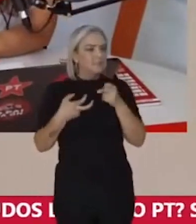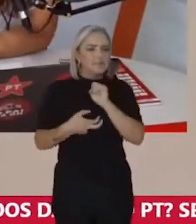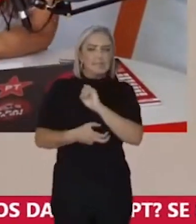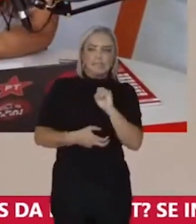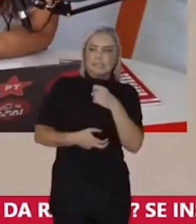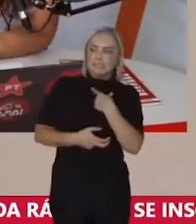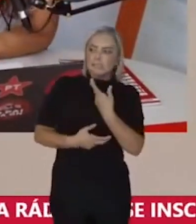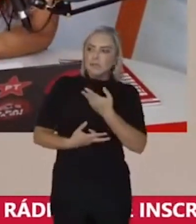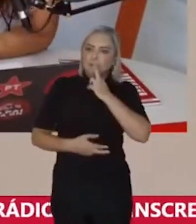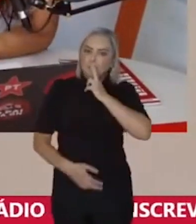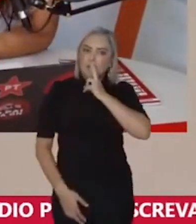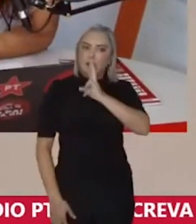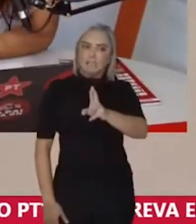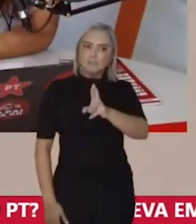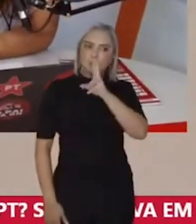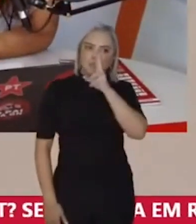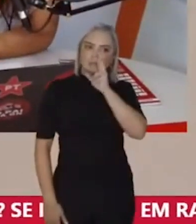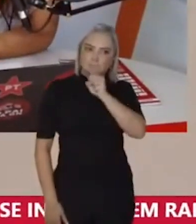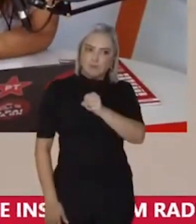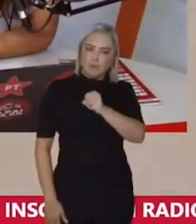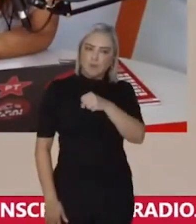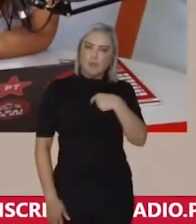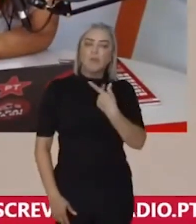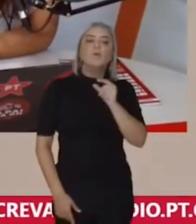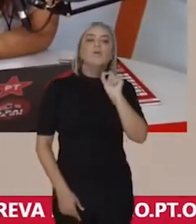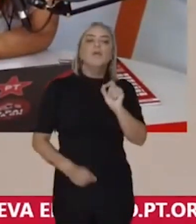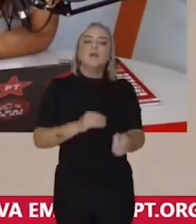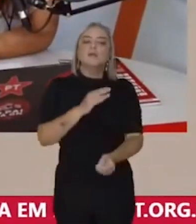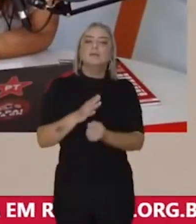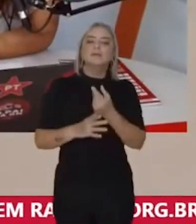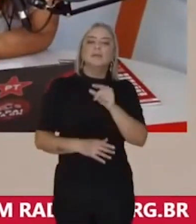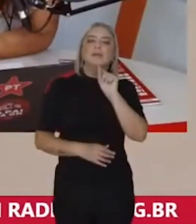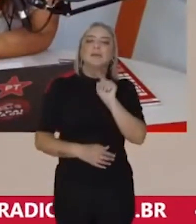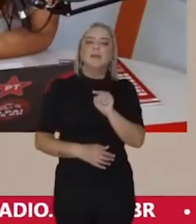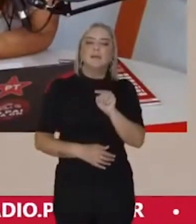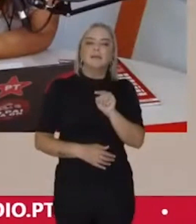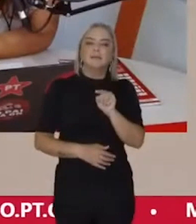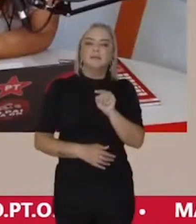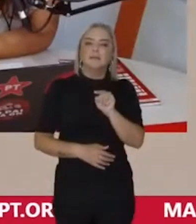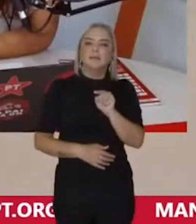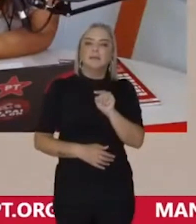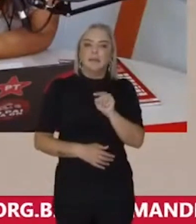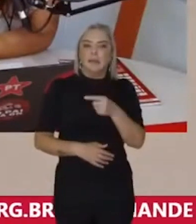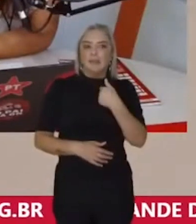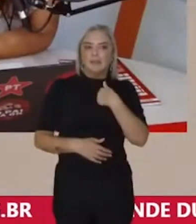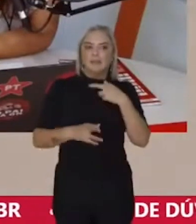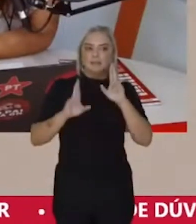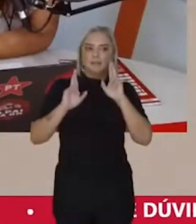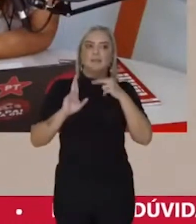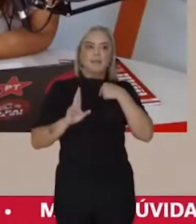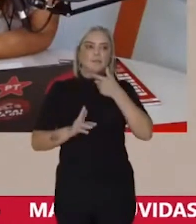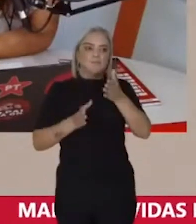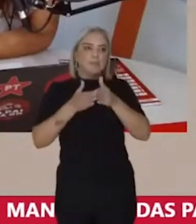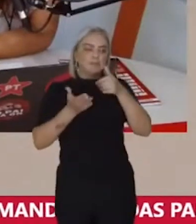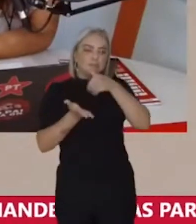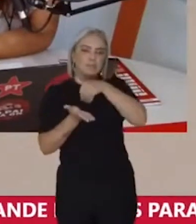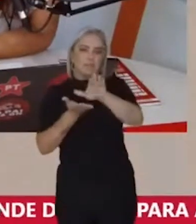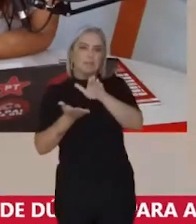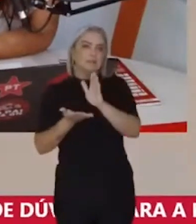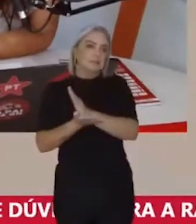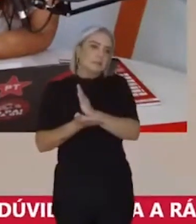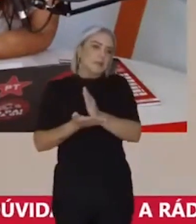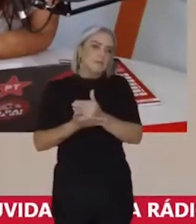eu não reagisse fortemente, o que iria acontecer provavelmente eles esperavam que eu pedisse demissão, e